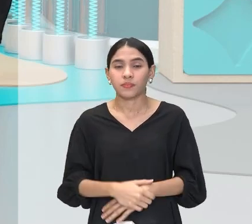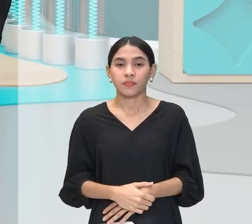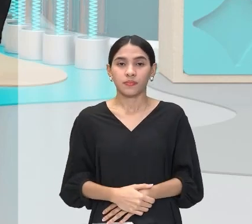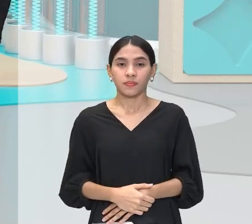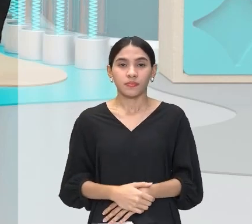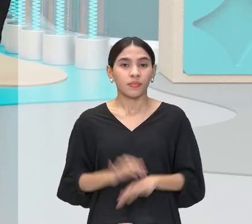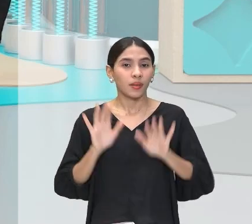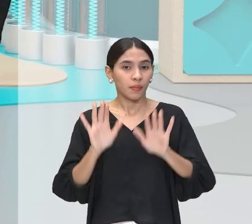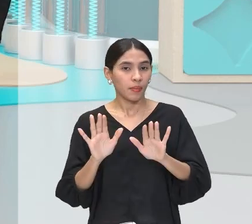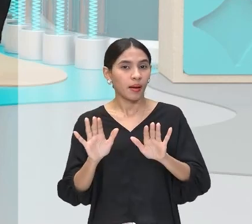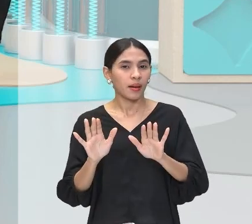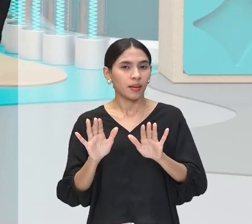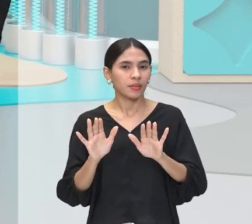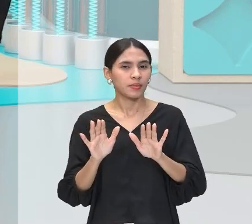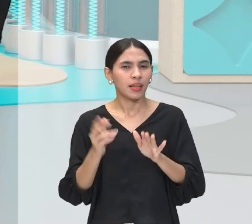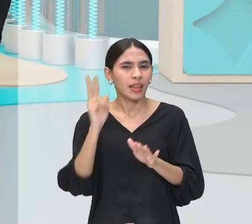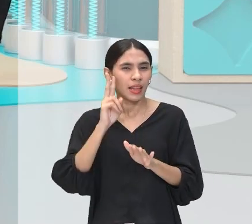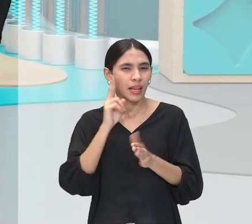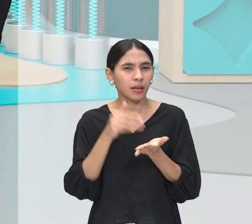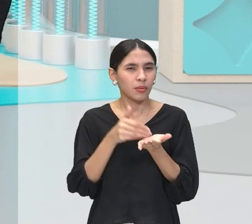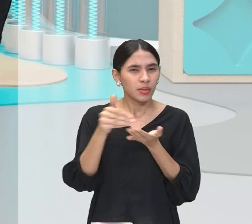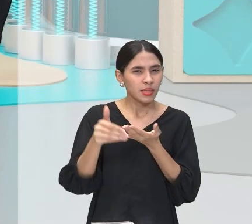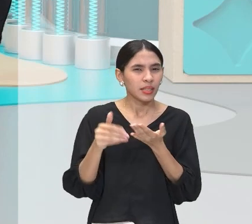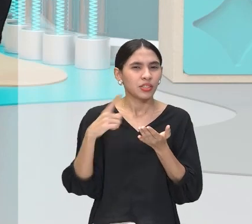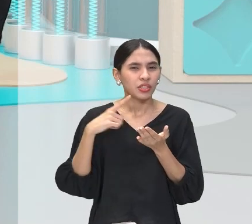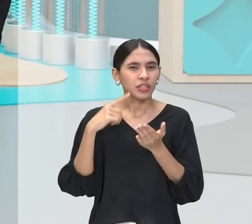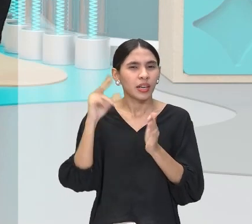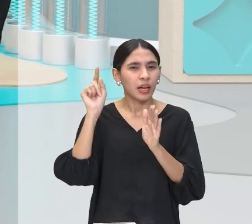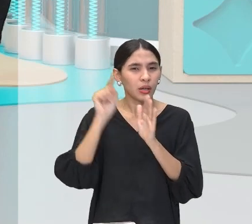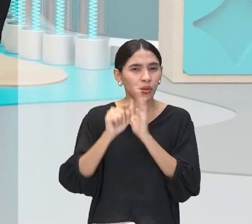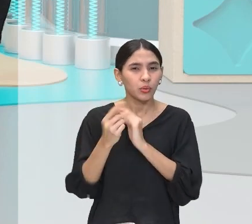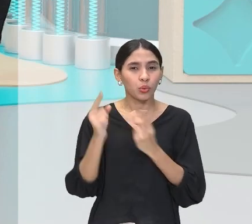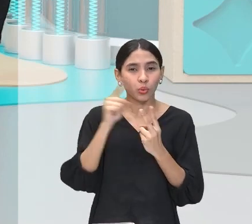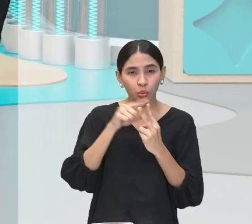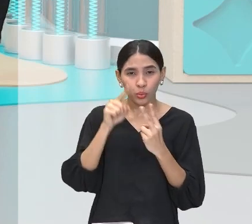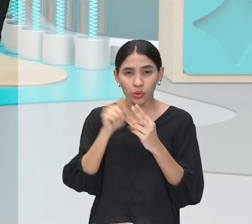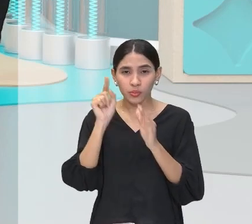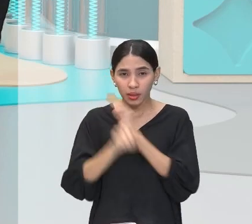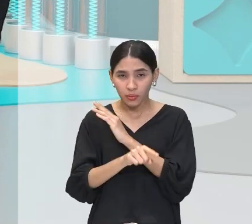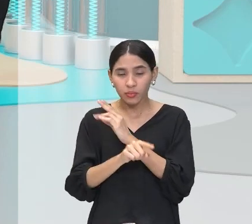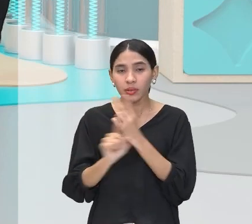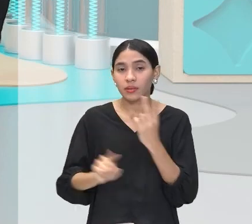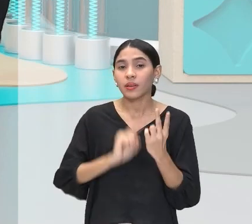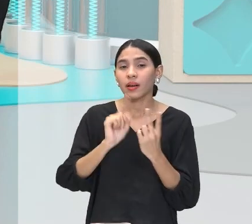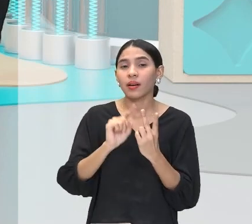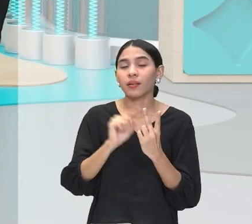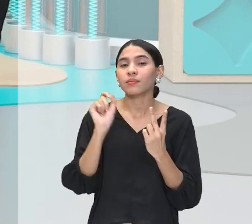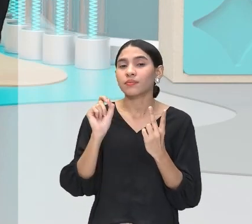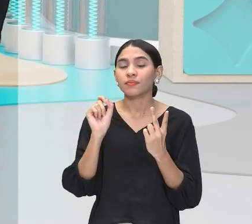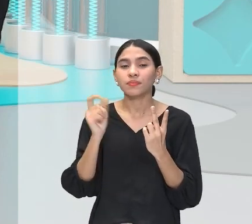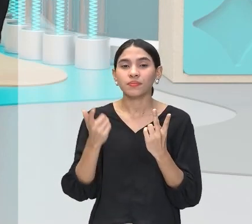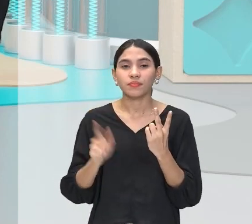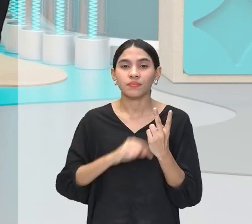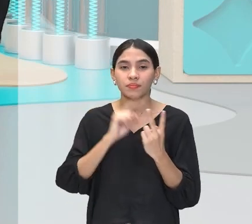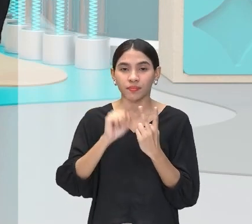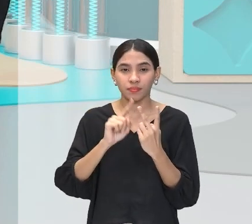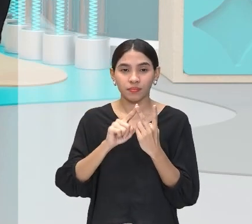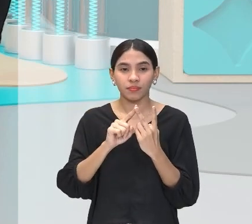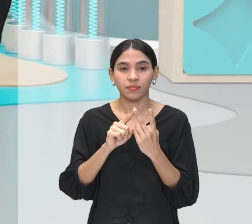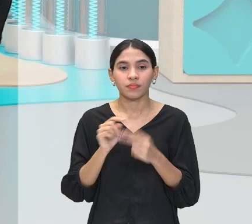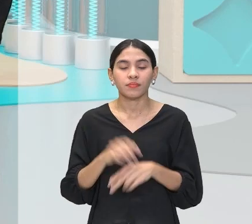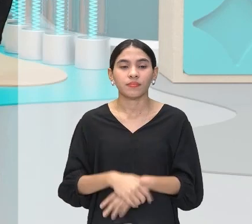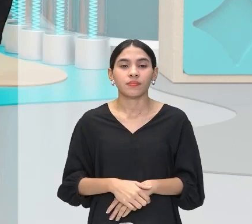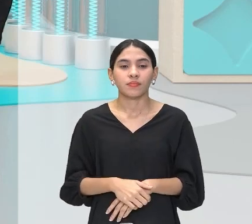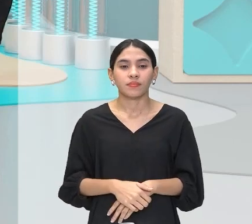quando eu comecei essa aula, eu disse que eram 2 perguntas. Eu fiz apenas uma, falta outra questão. Então, além de o que é